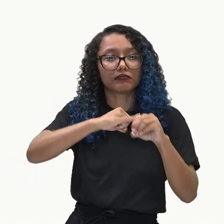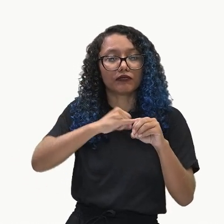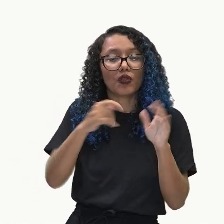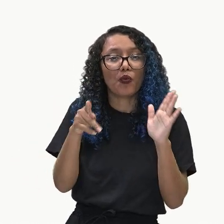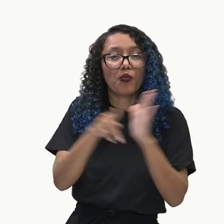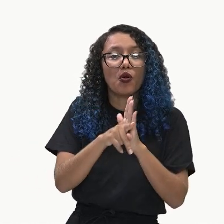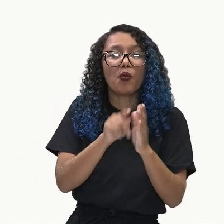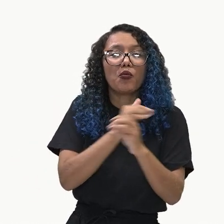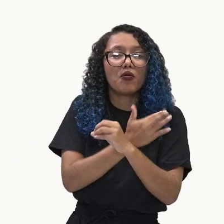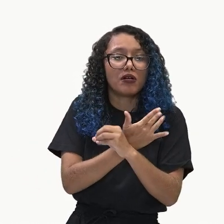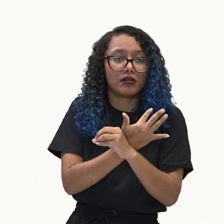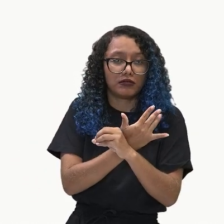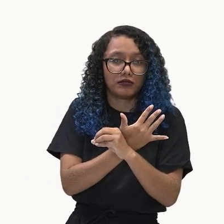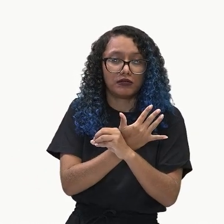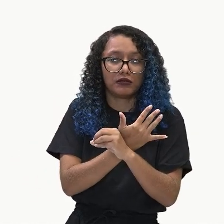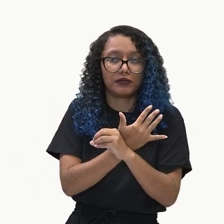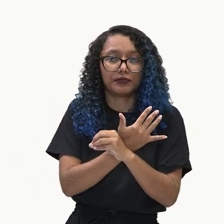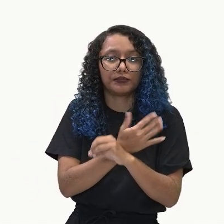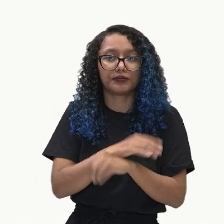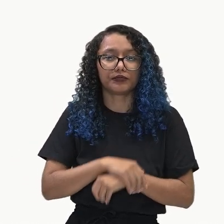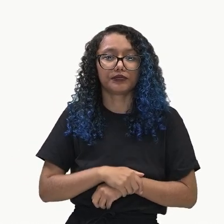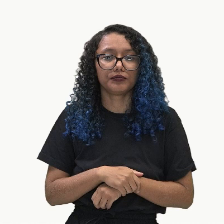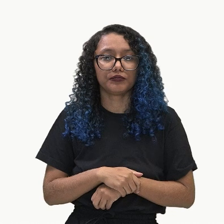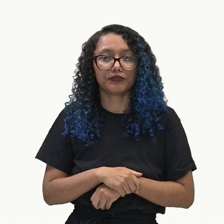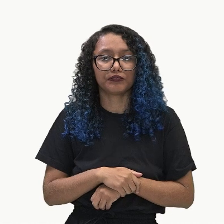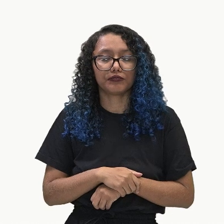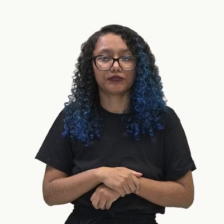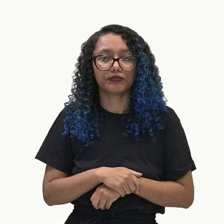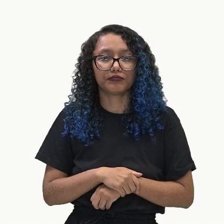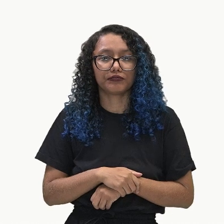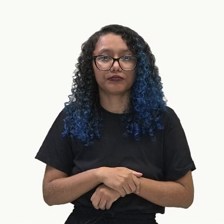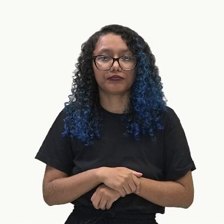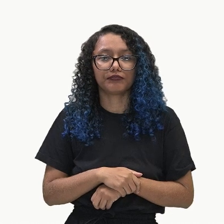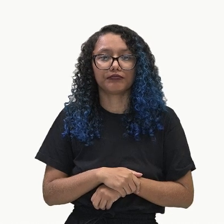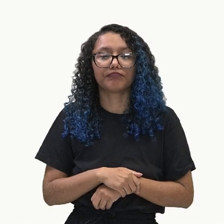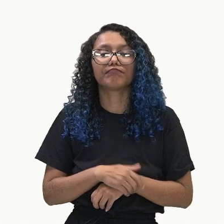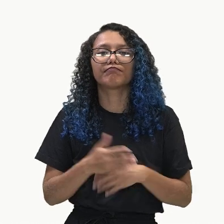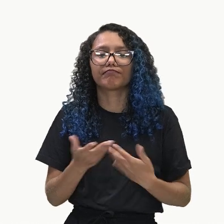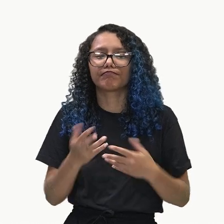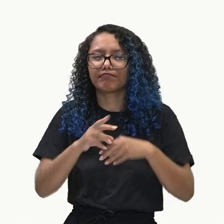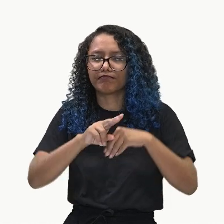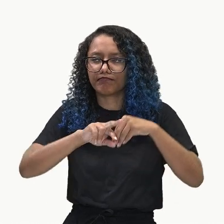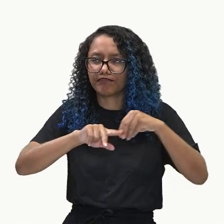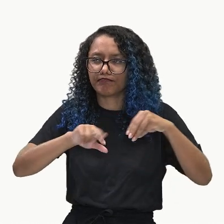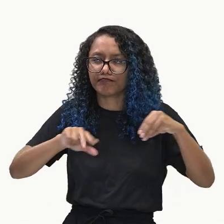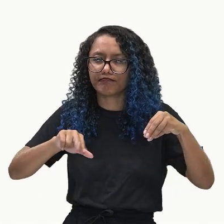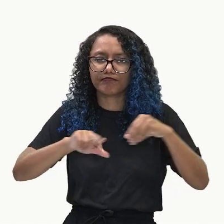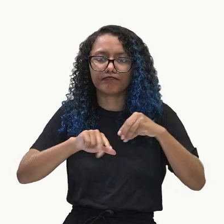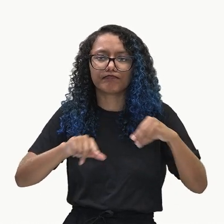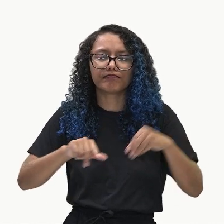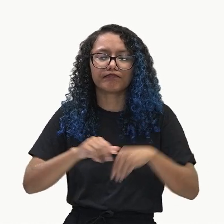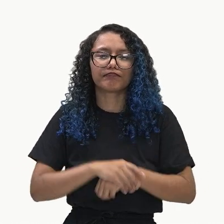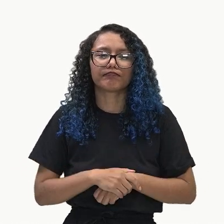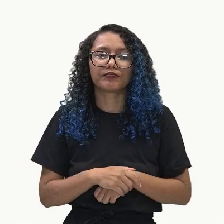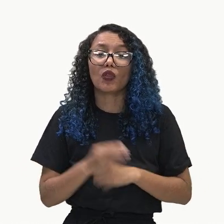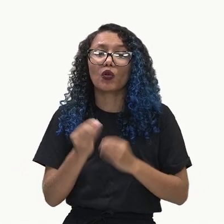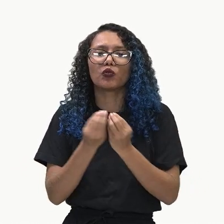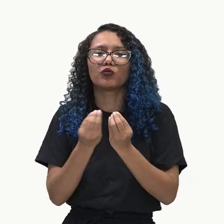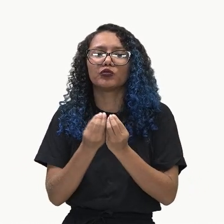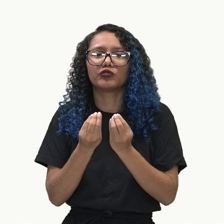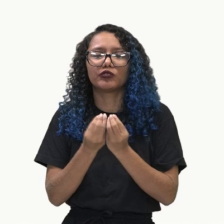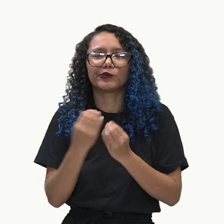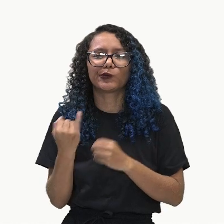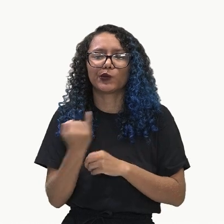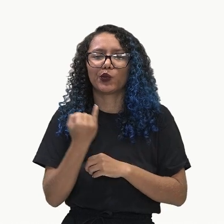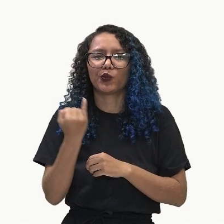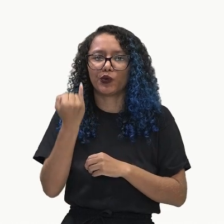ácido, certo? Então, os sais minerais são substâncias inorgânicas